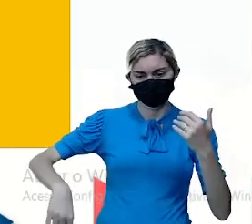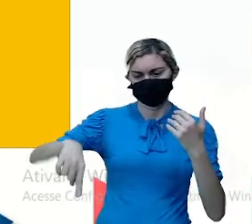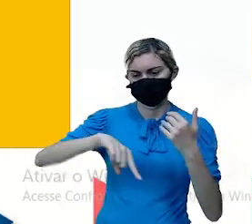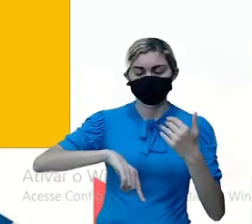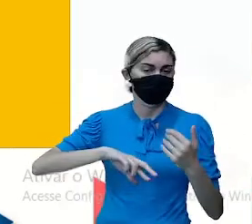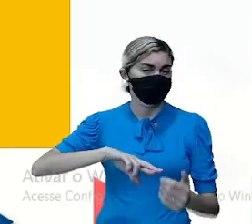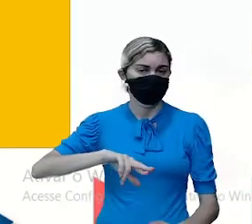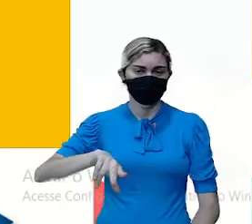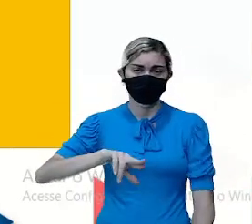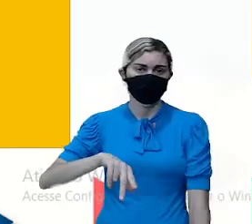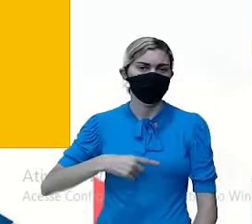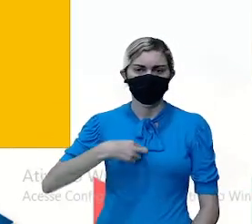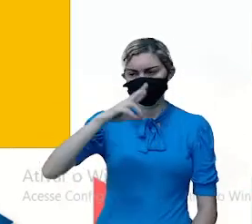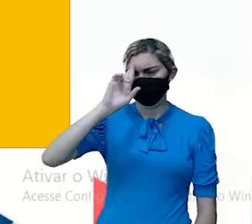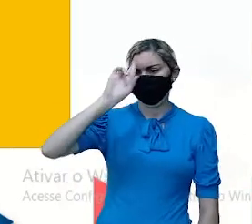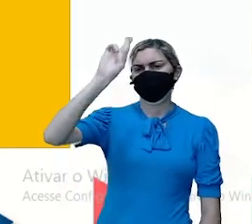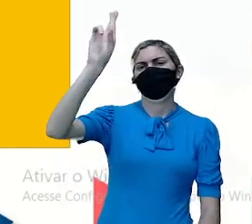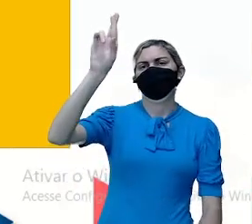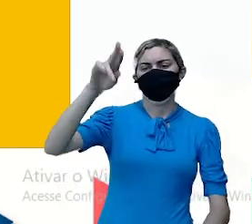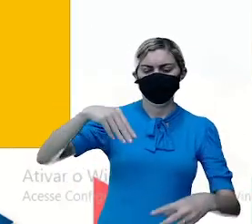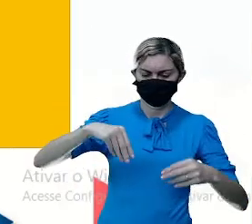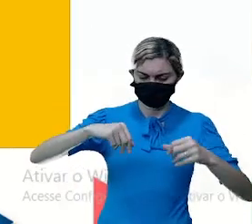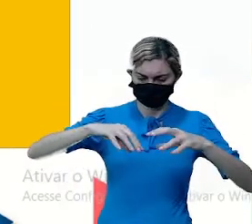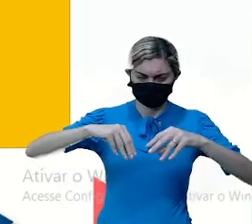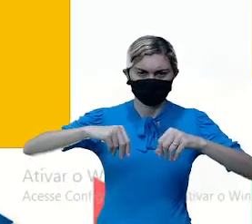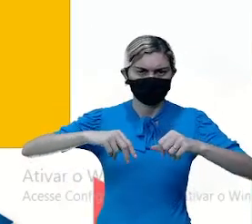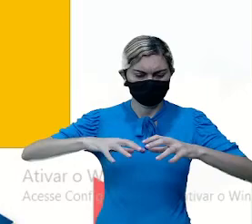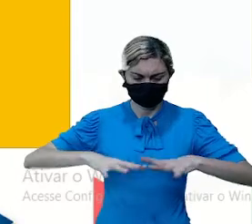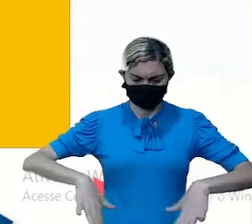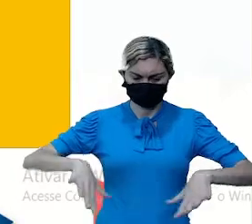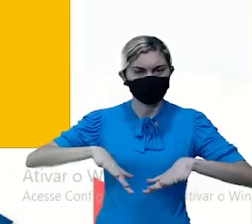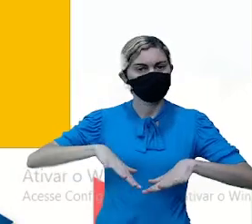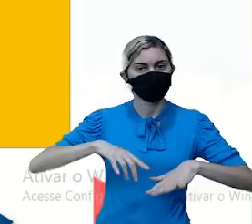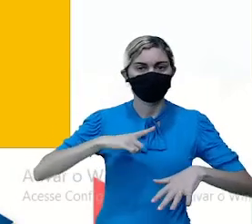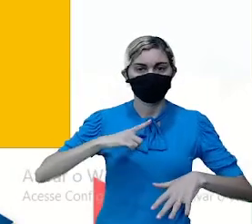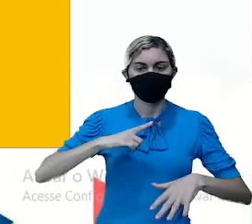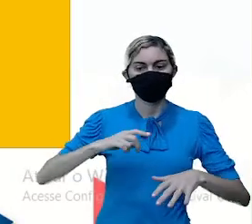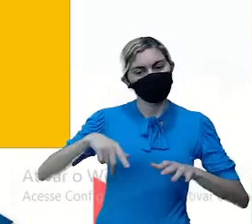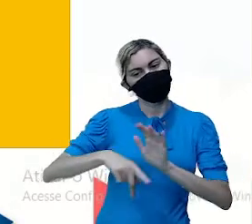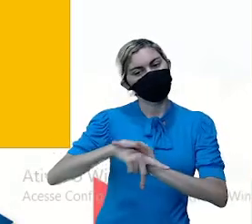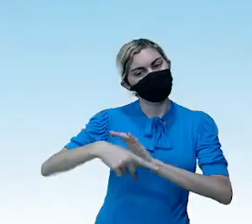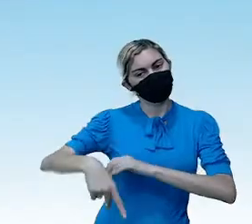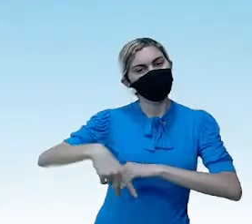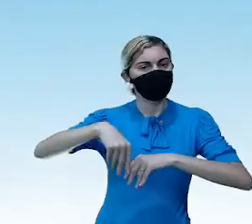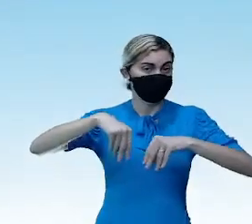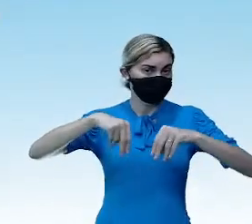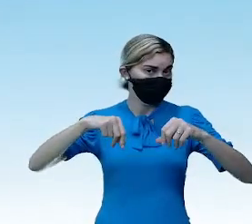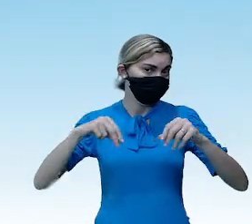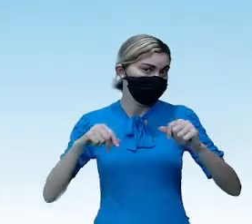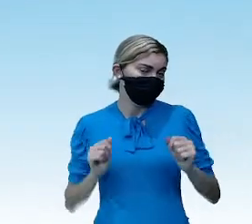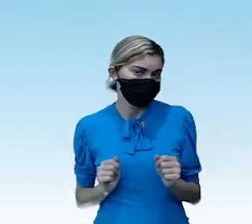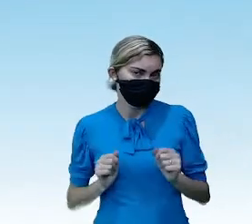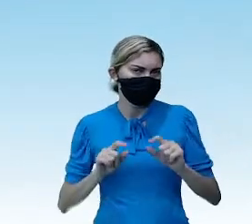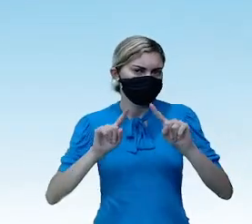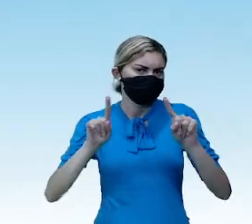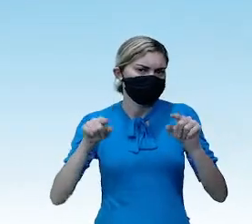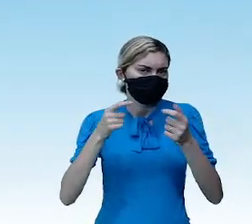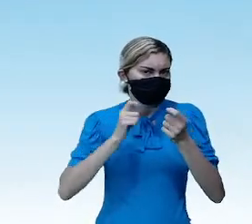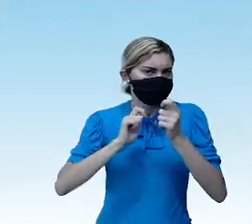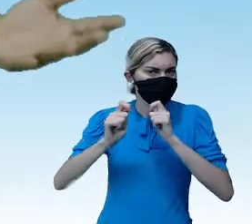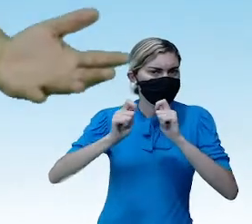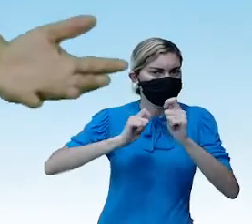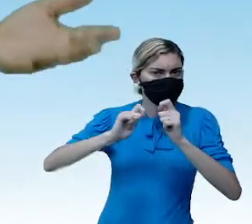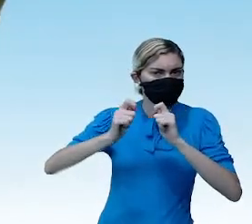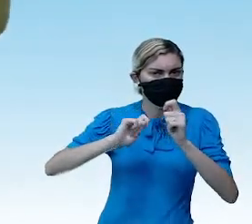não somos donos da terra, nós somos a terra. Veja que é uma entrevista